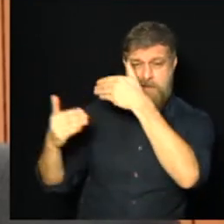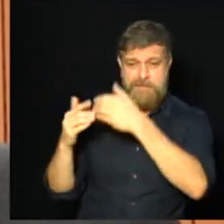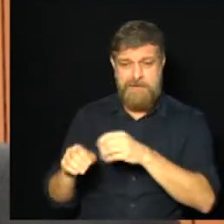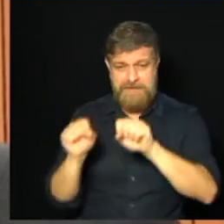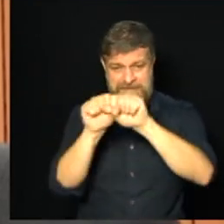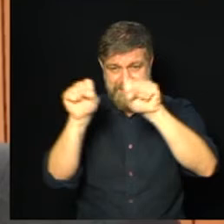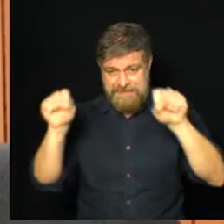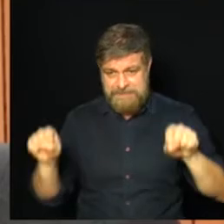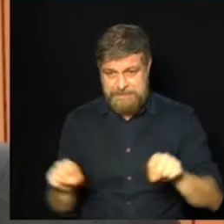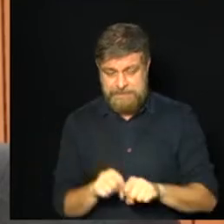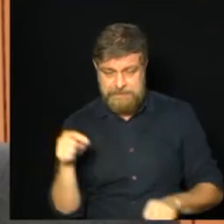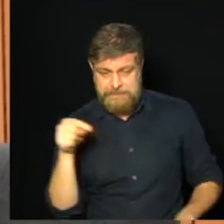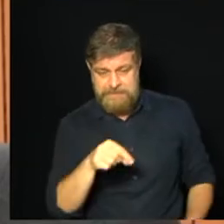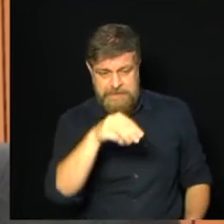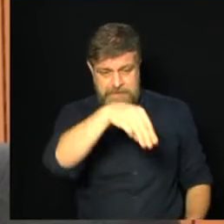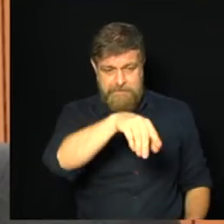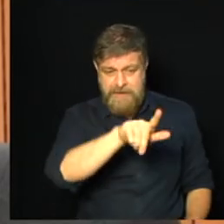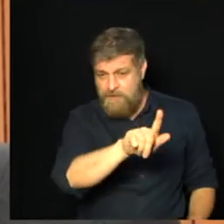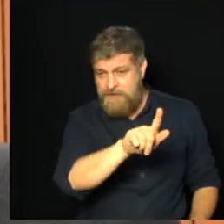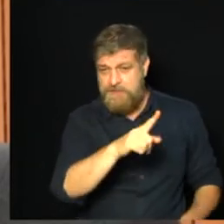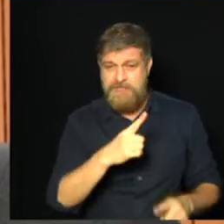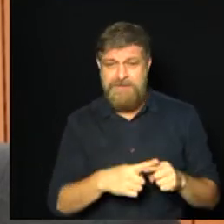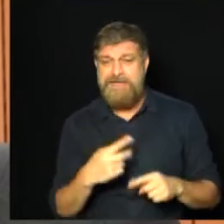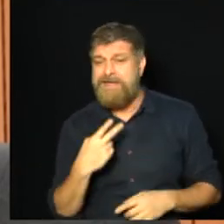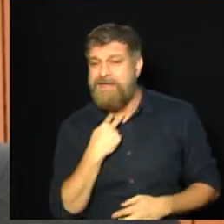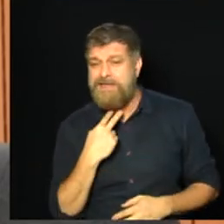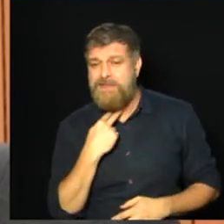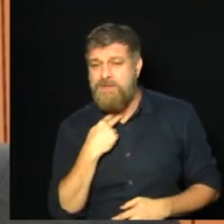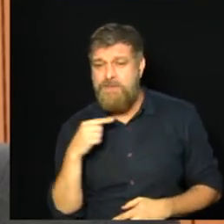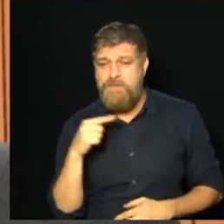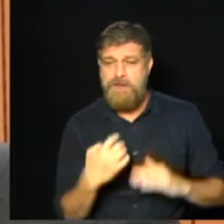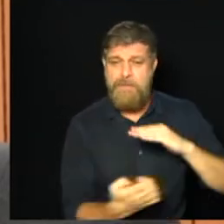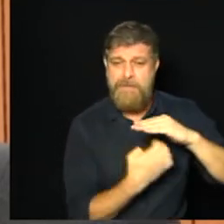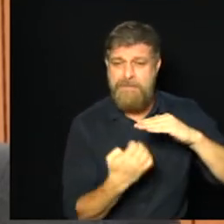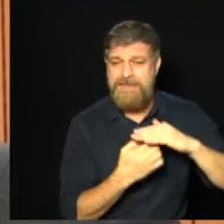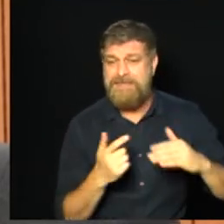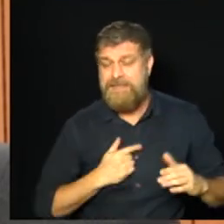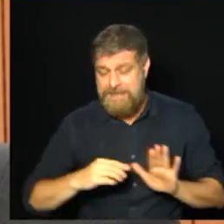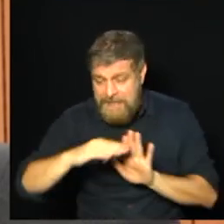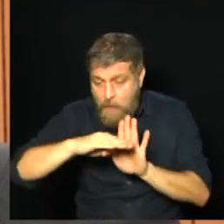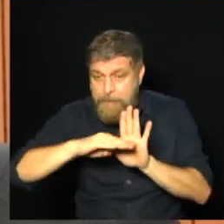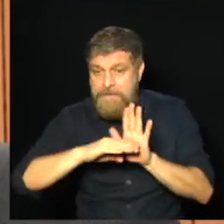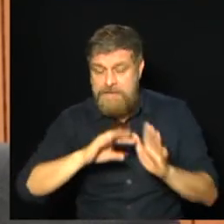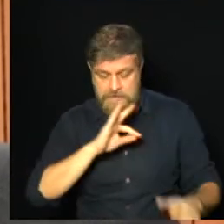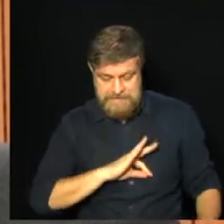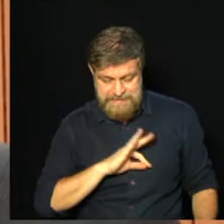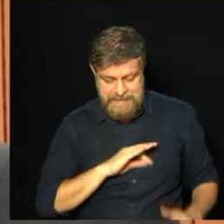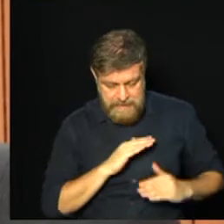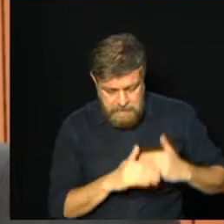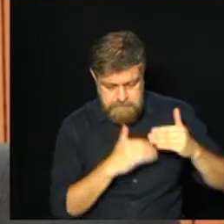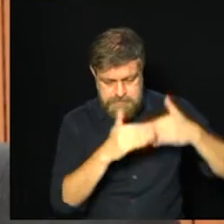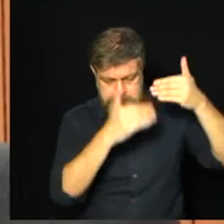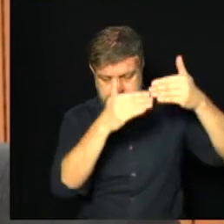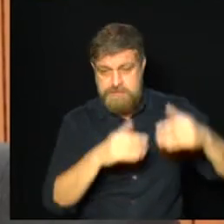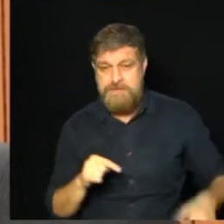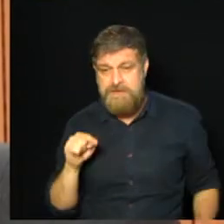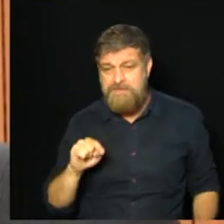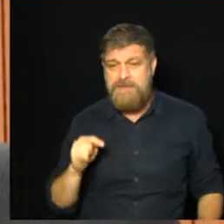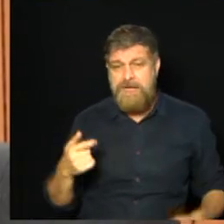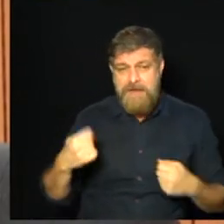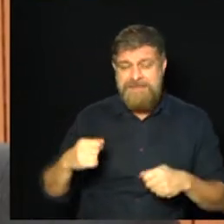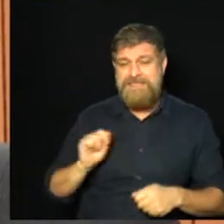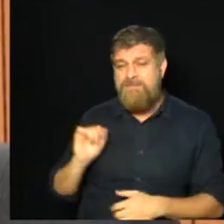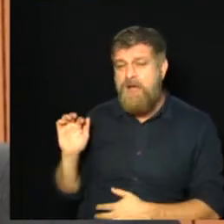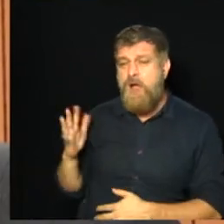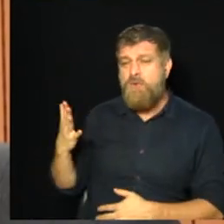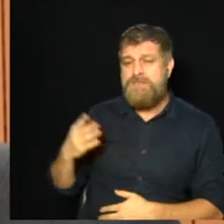da autarquia Mário Gatti. Por quê? Porque não pode uma autarquia existir sem esse plano. Só que isso daí era para ter sido